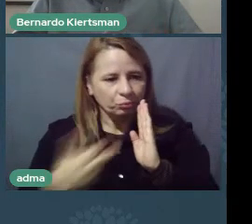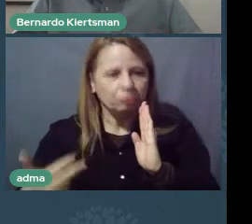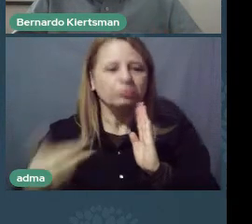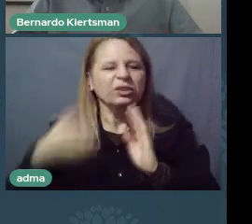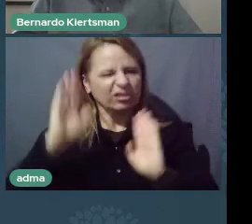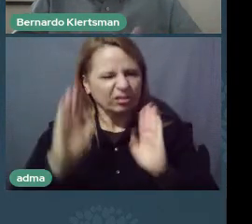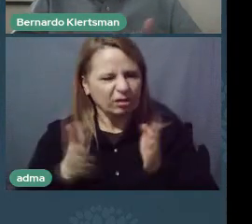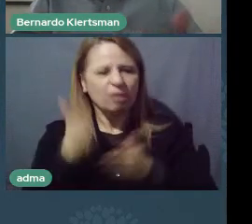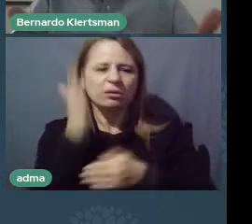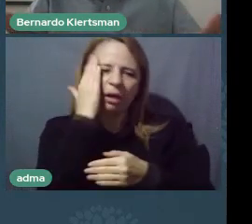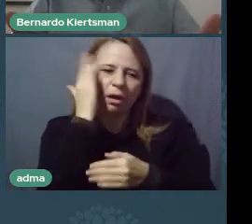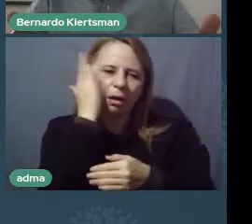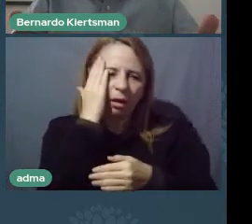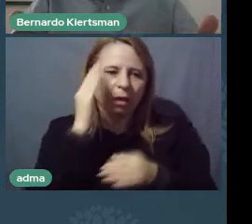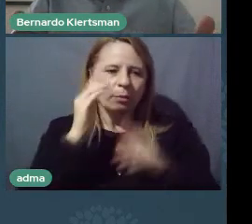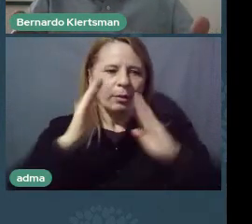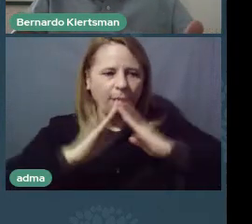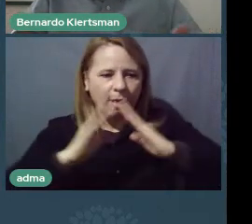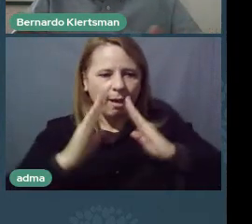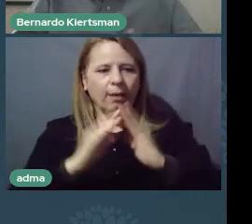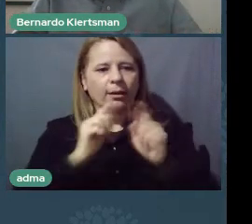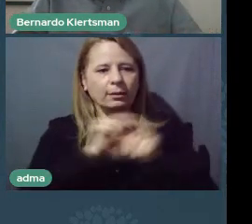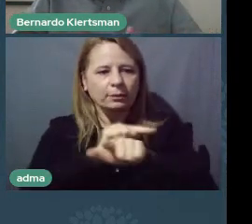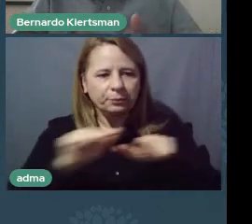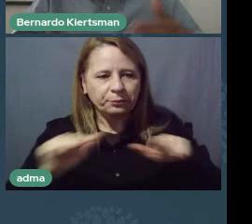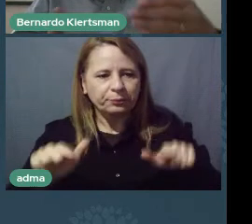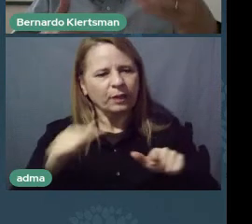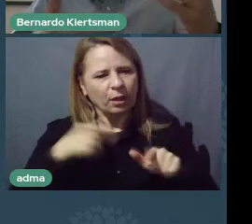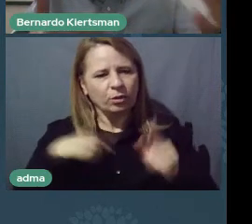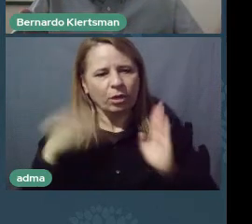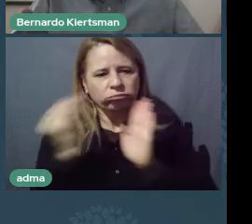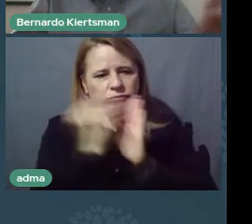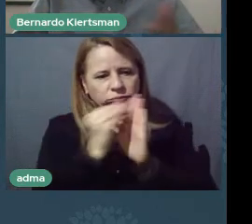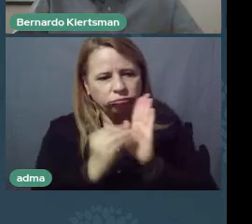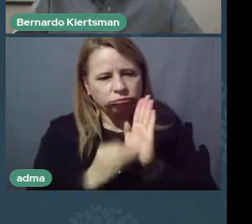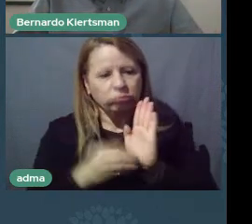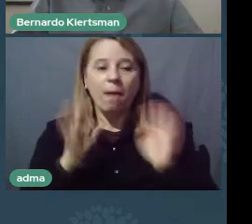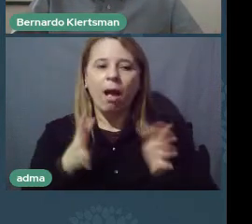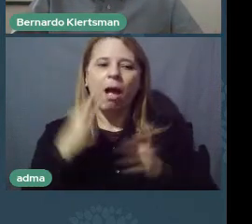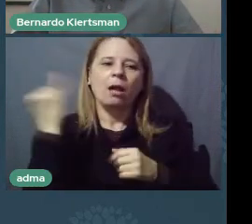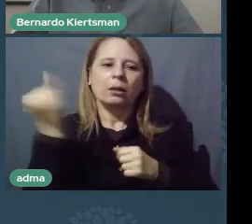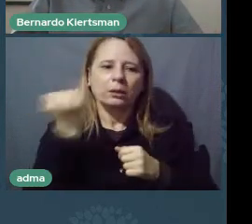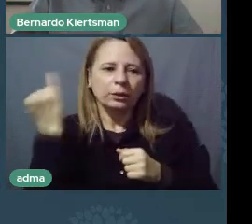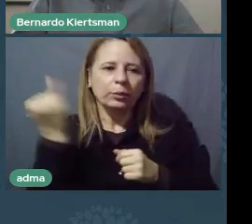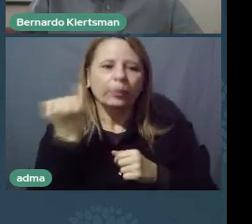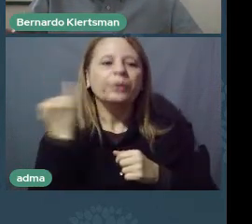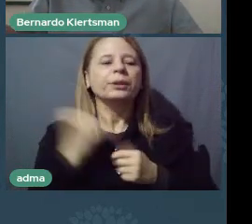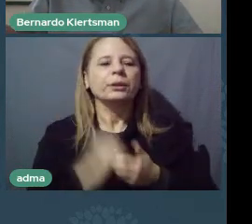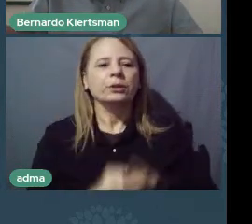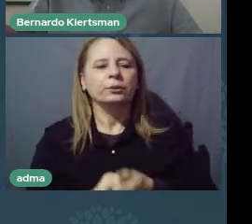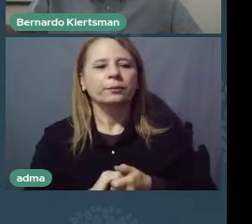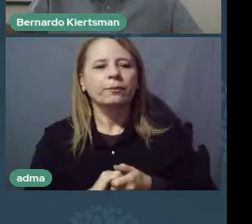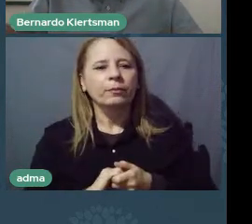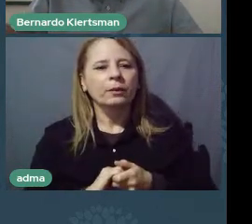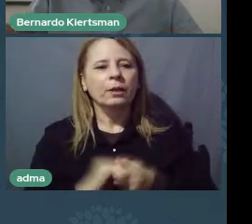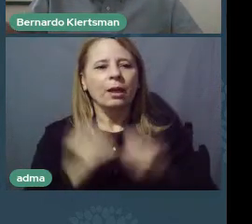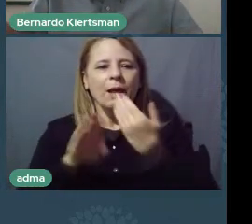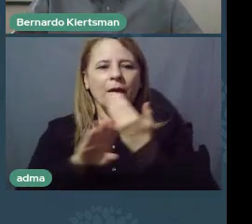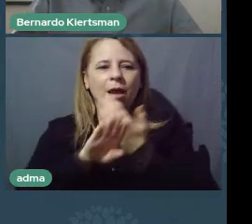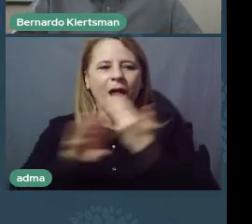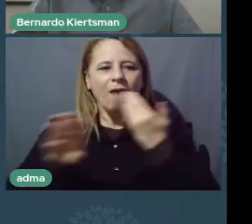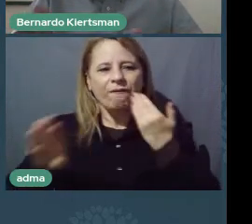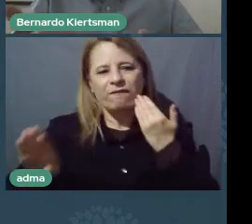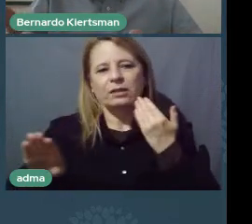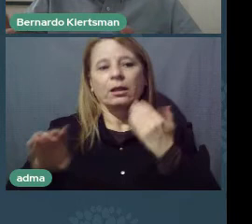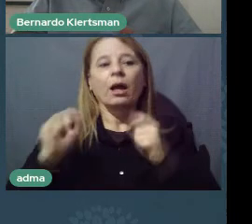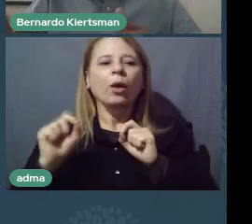cansados de saber, eu coloquei aqui, mas é muito importante, como já foi dito, se afastar